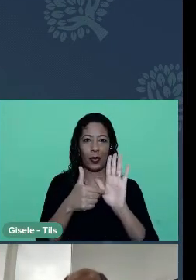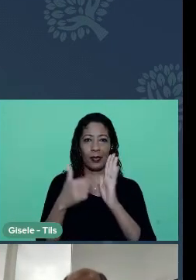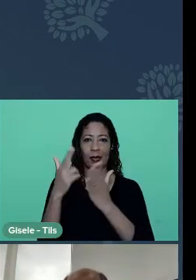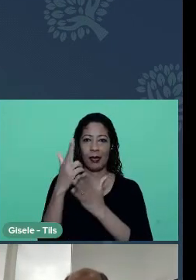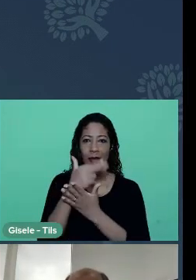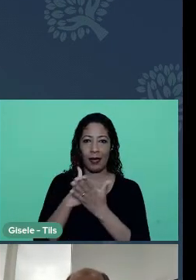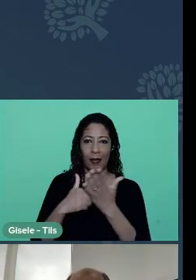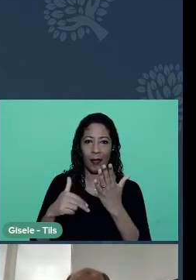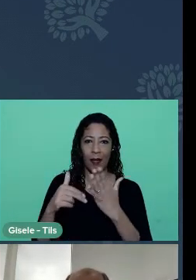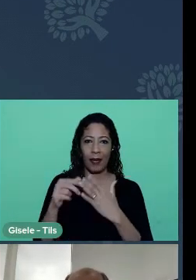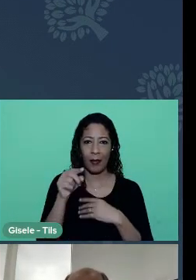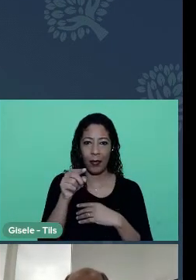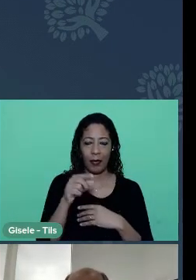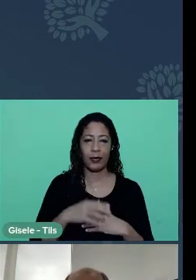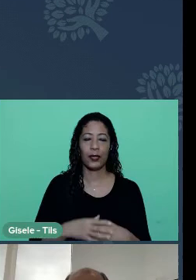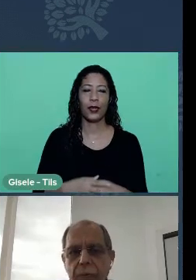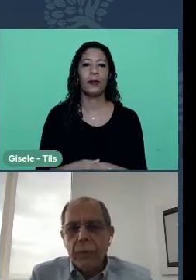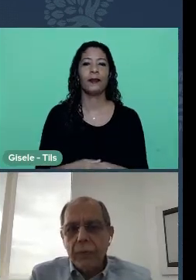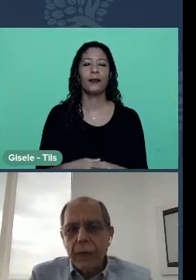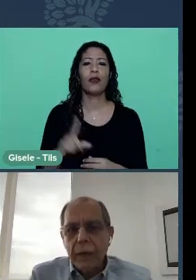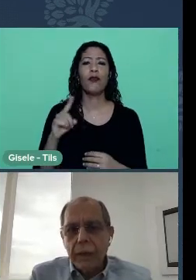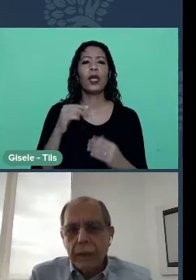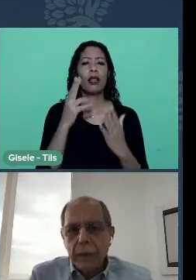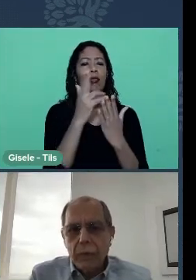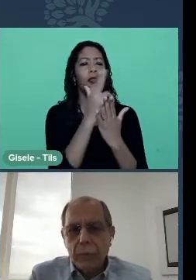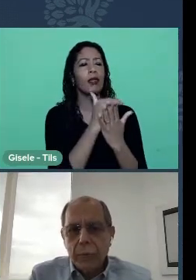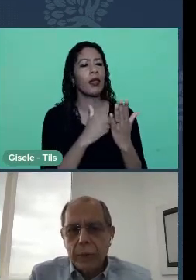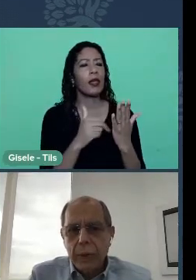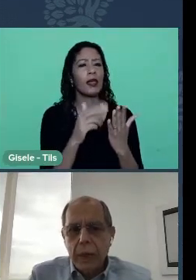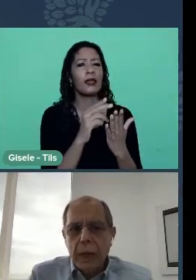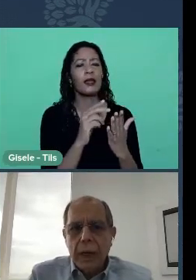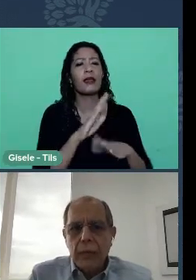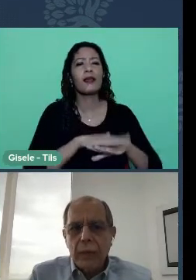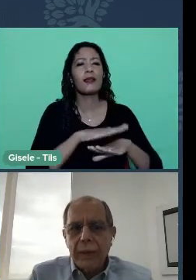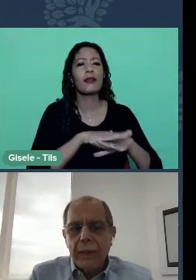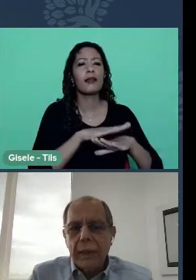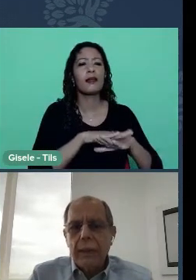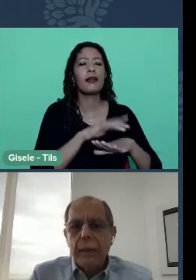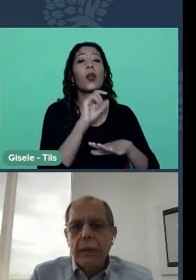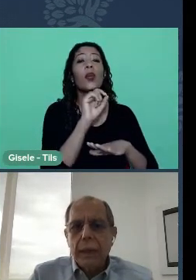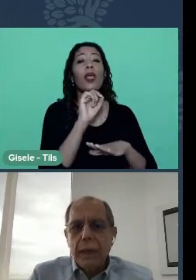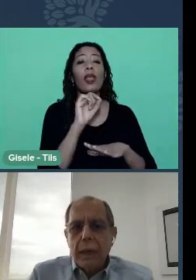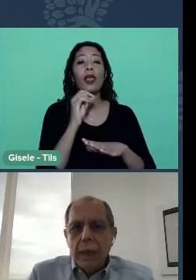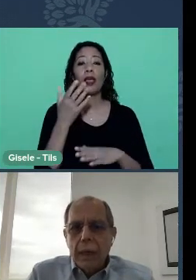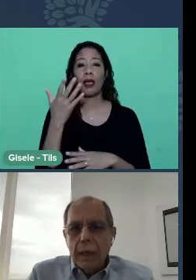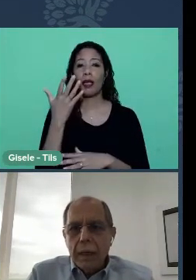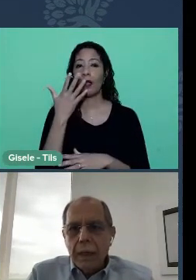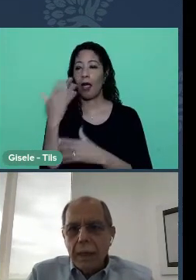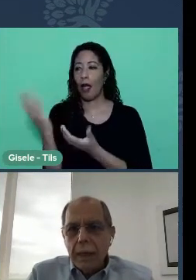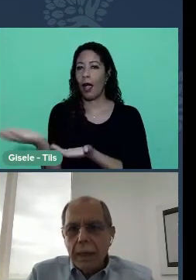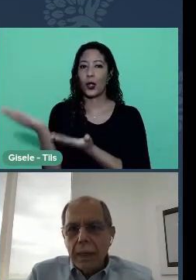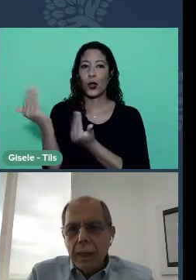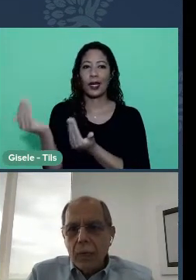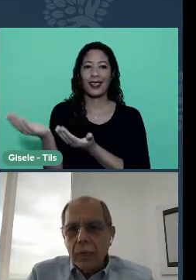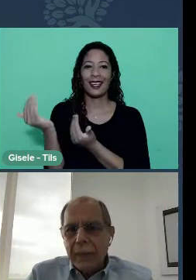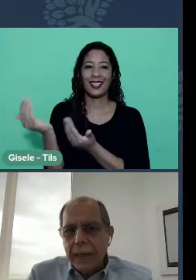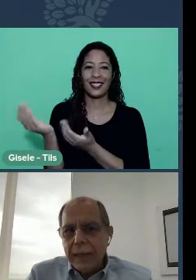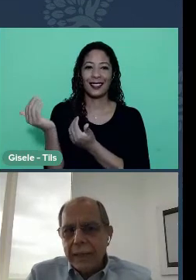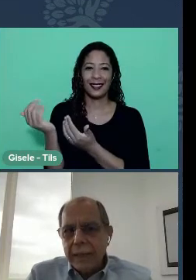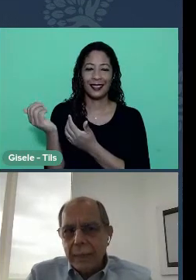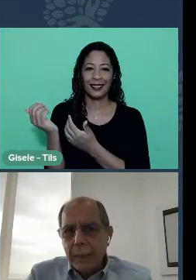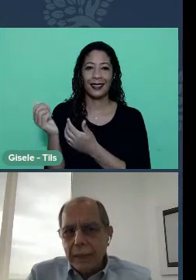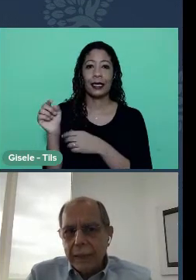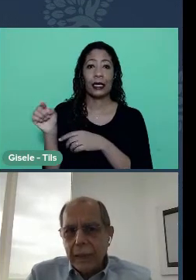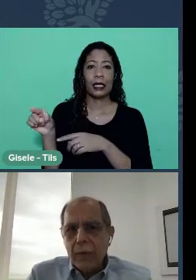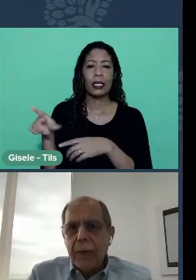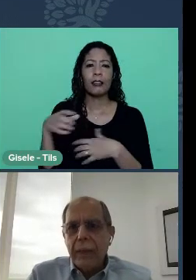imagens que foram, desenhos que foram realizados por adolescentes que